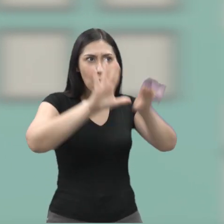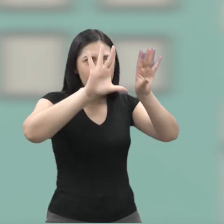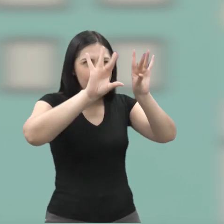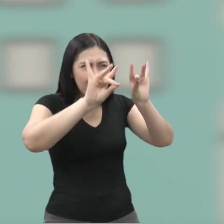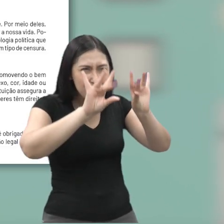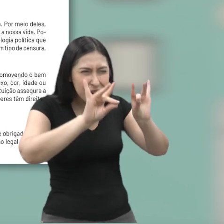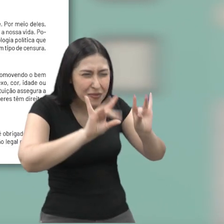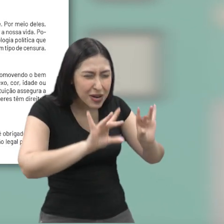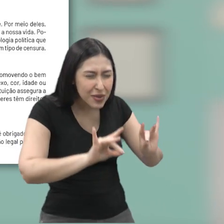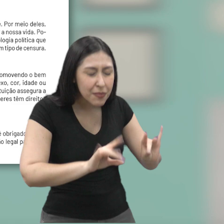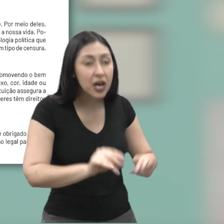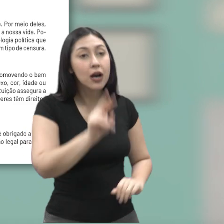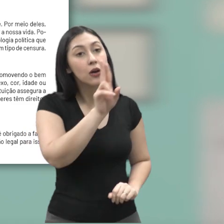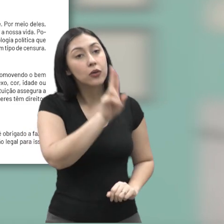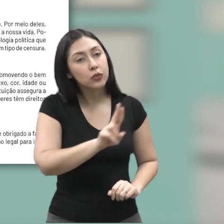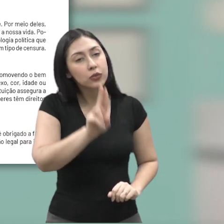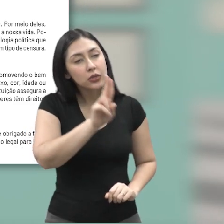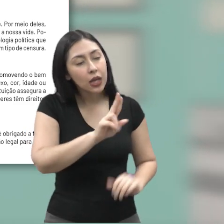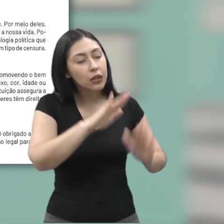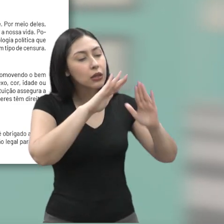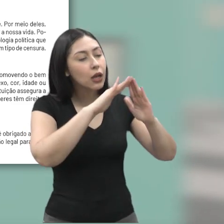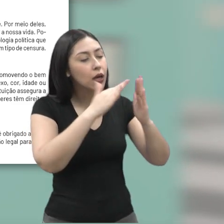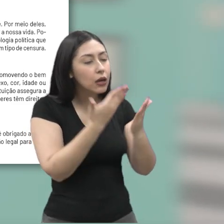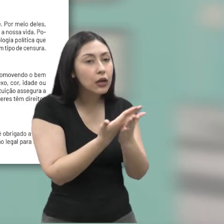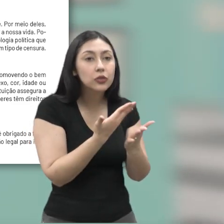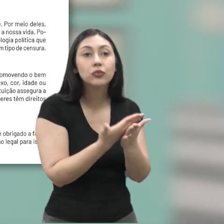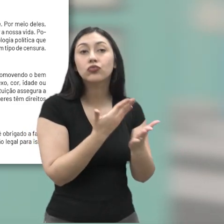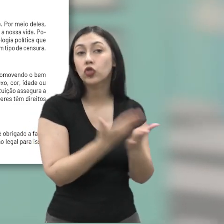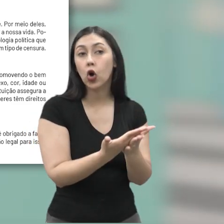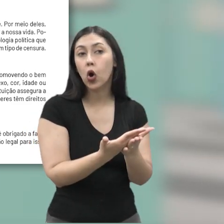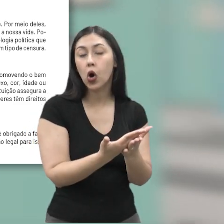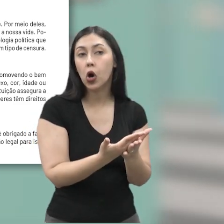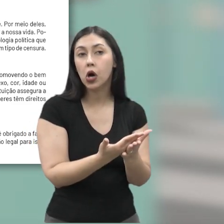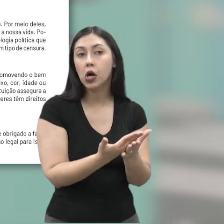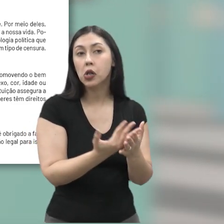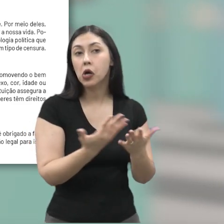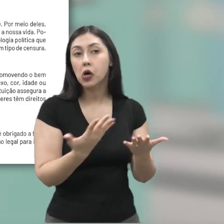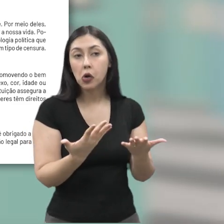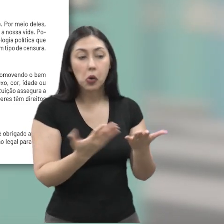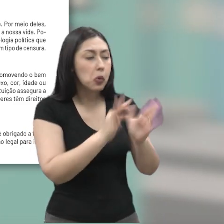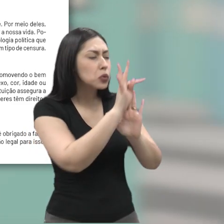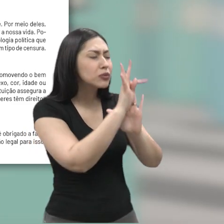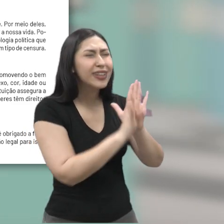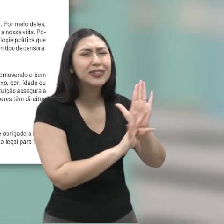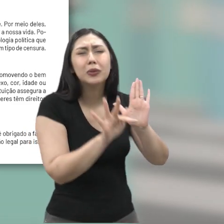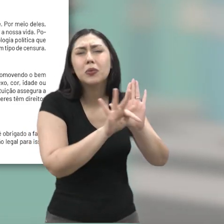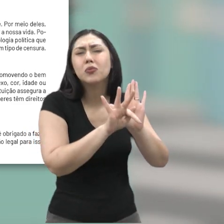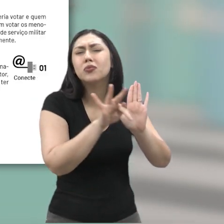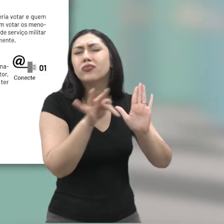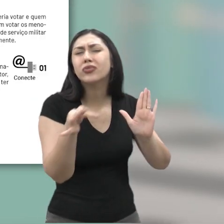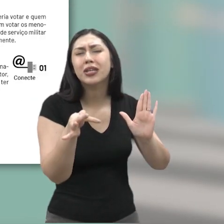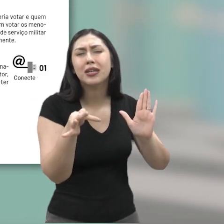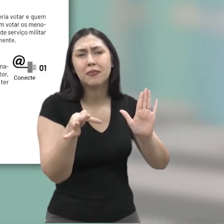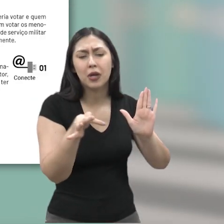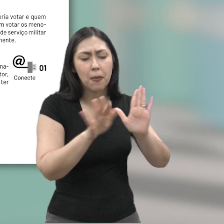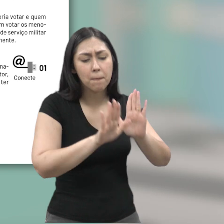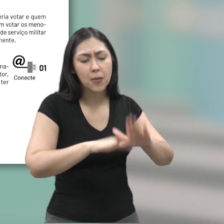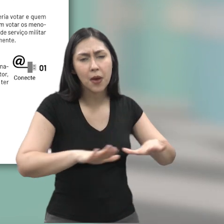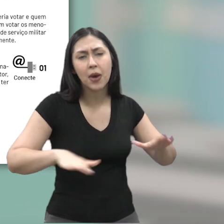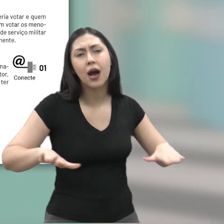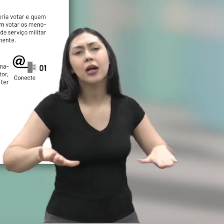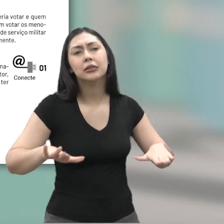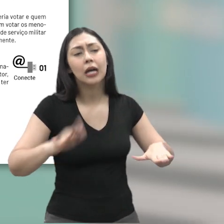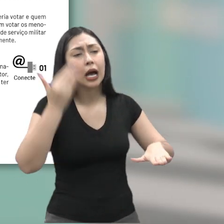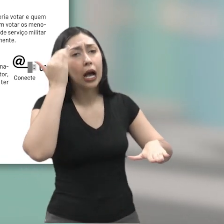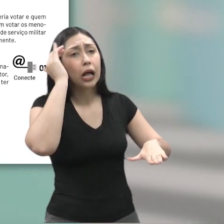um livrinho, ele é utilizado lá, existem... É com um linguajar bem infantil mesmo, para explicar para os